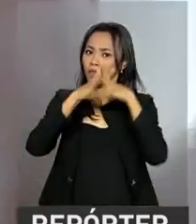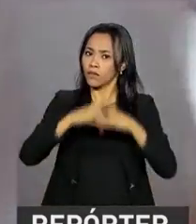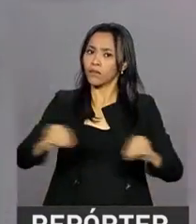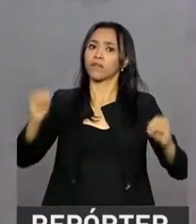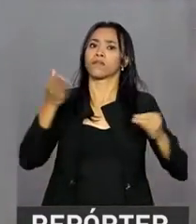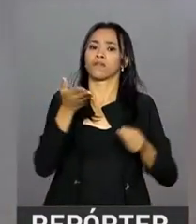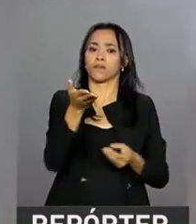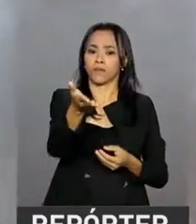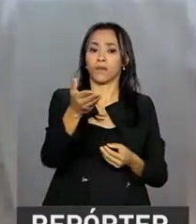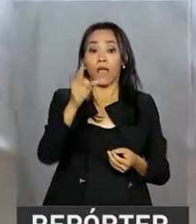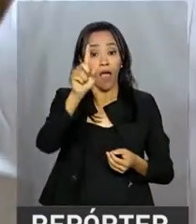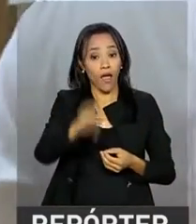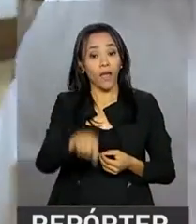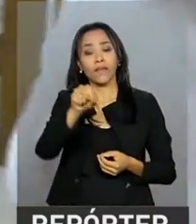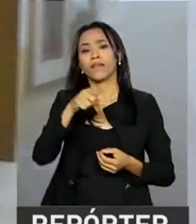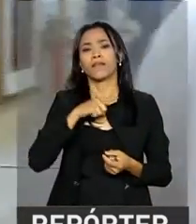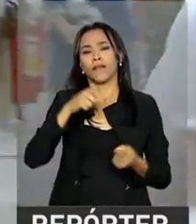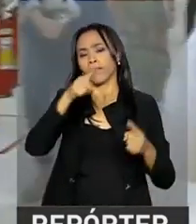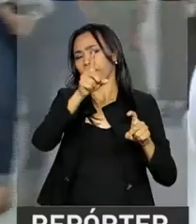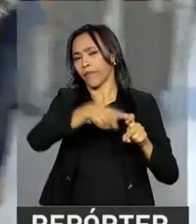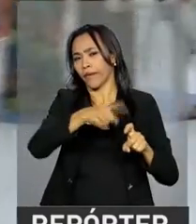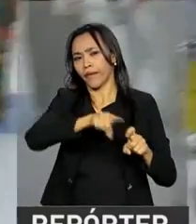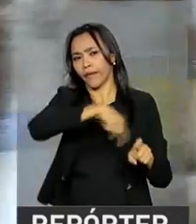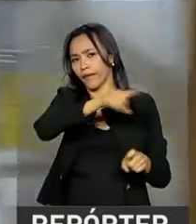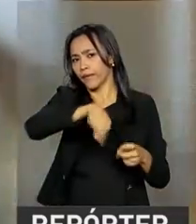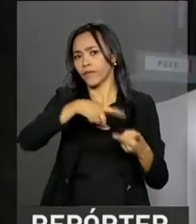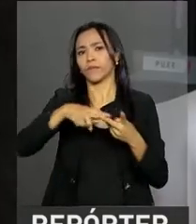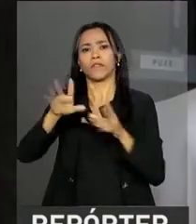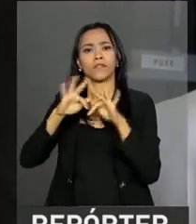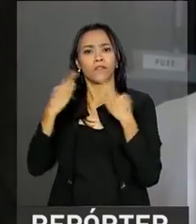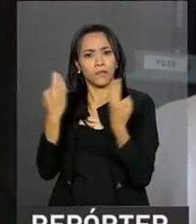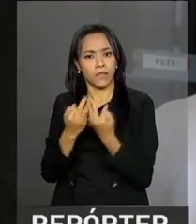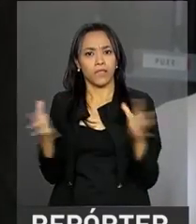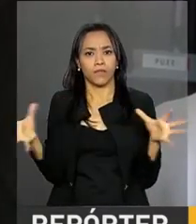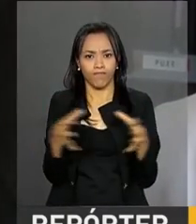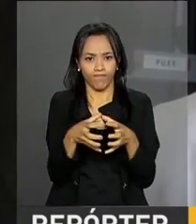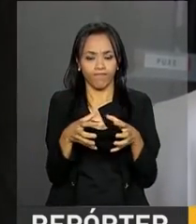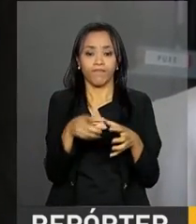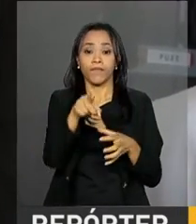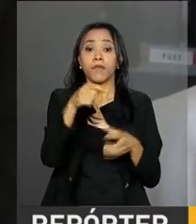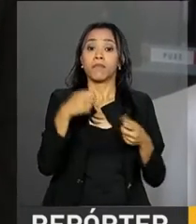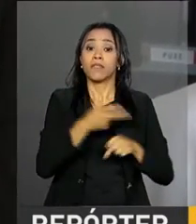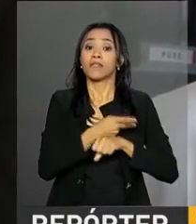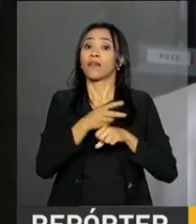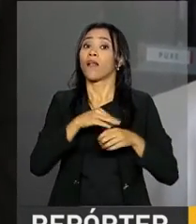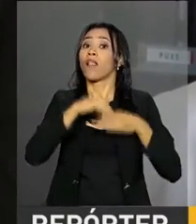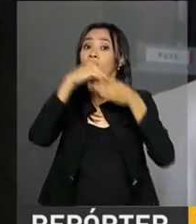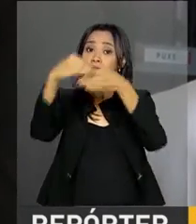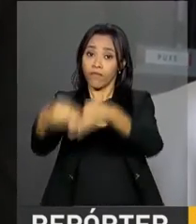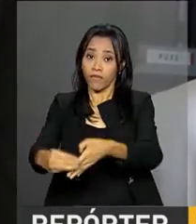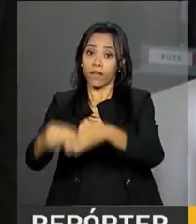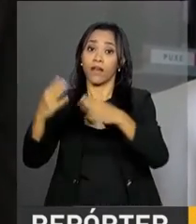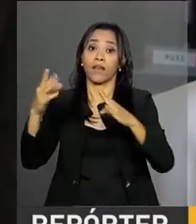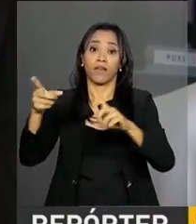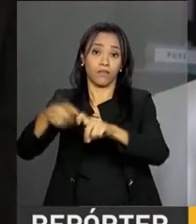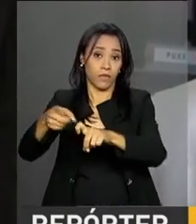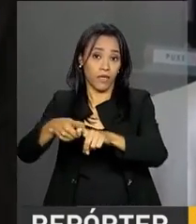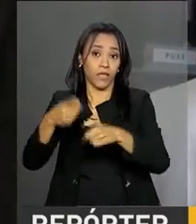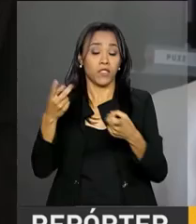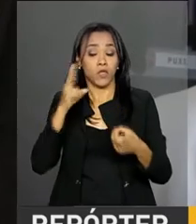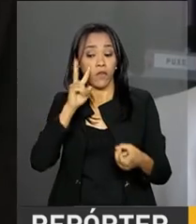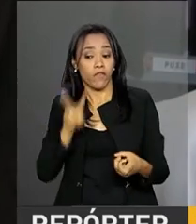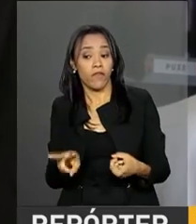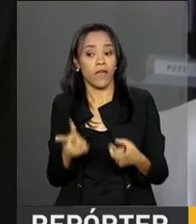infanto-juvenil. Tarefa que envolve médicos e familiares. Que leve a criança ao pediatra, que olhem para a criança e que